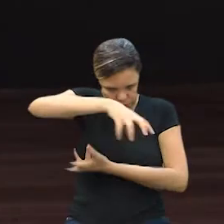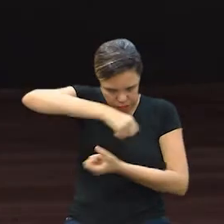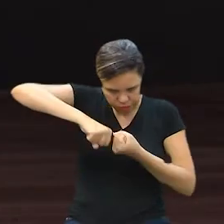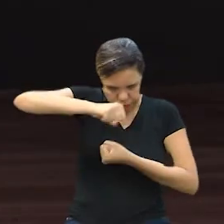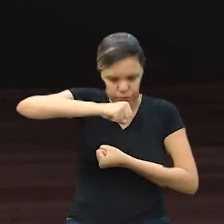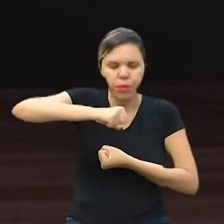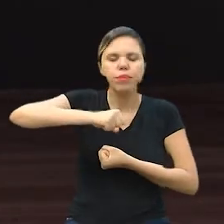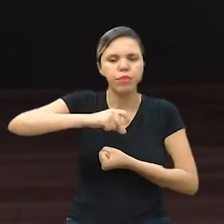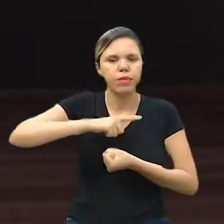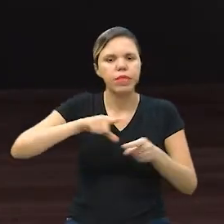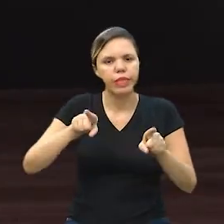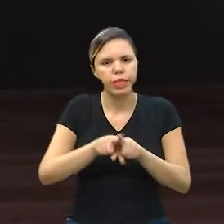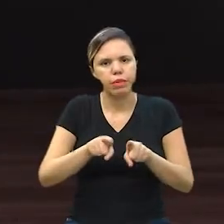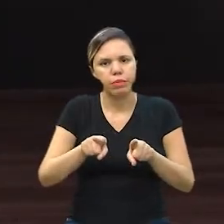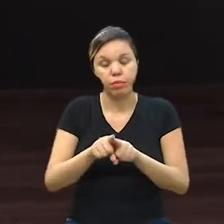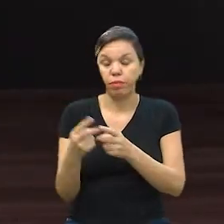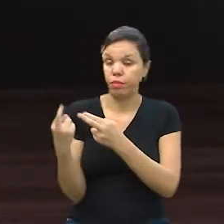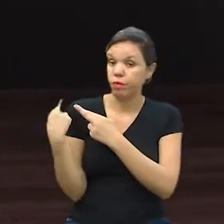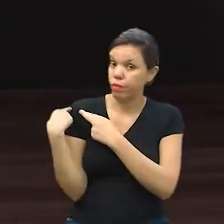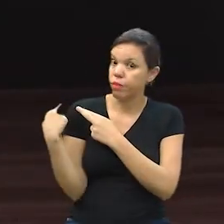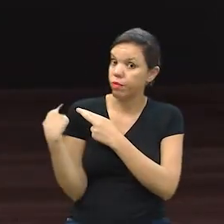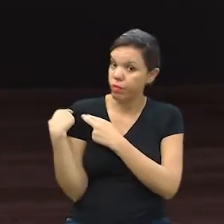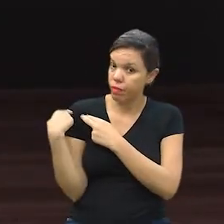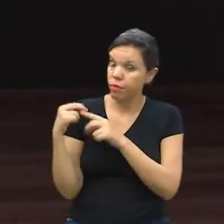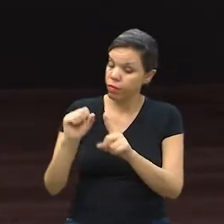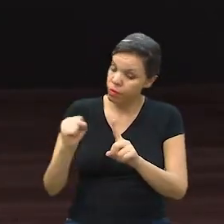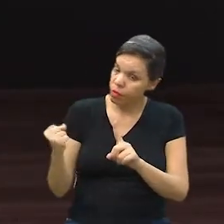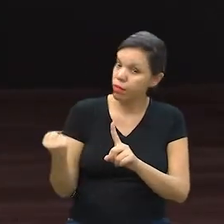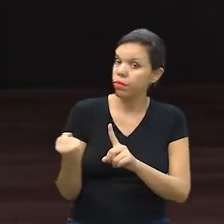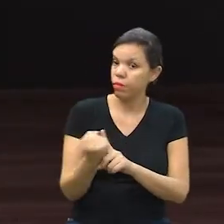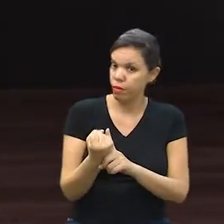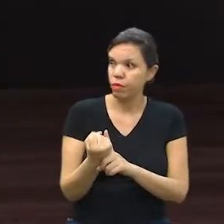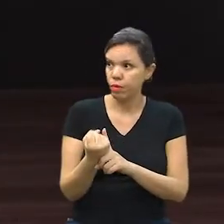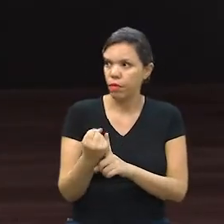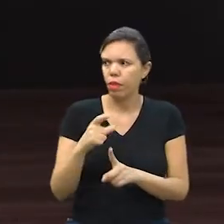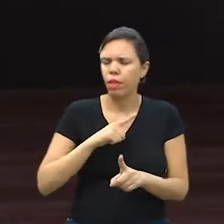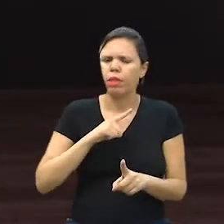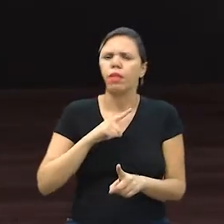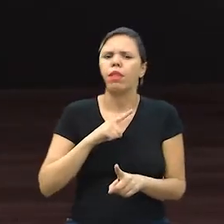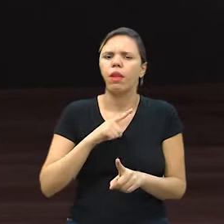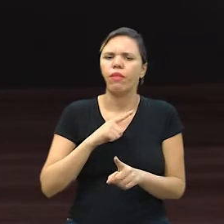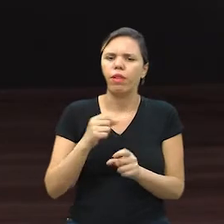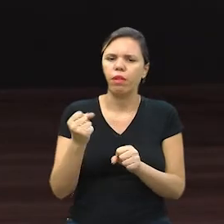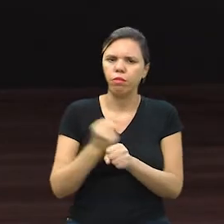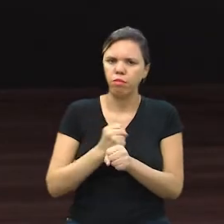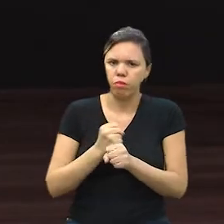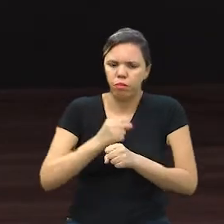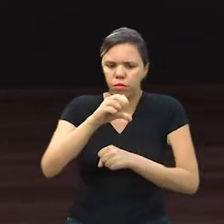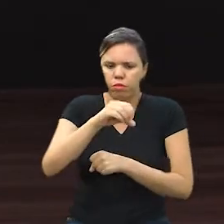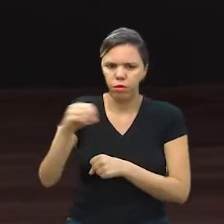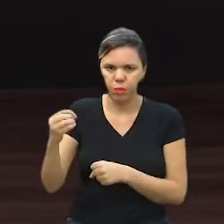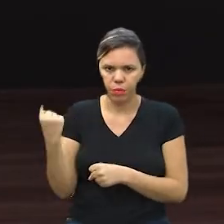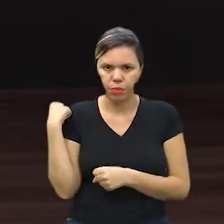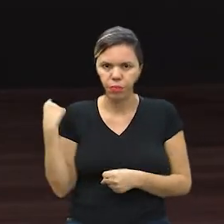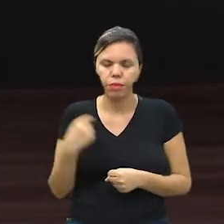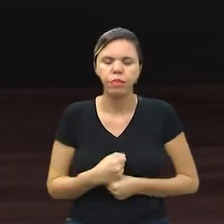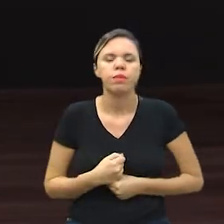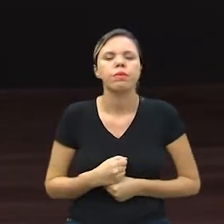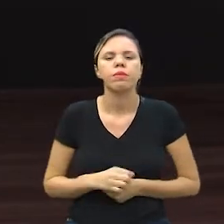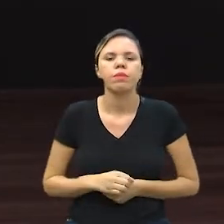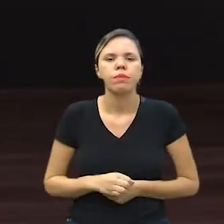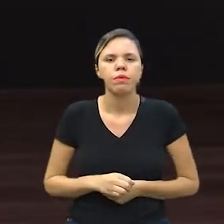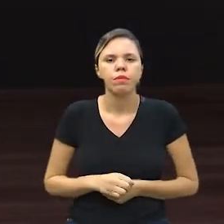negócio autossustentável, mas teve também uma questão de responsabilidade social que deve ter mexido na década de